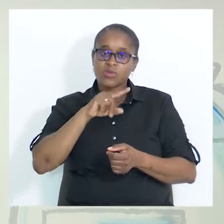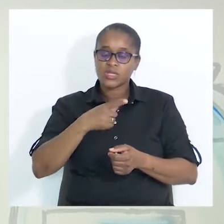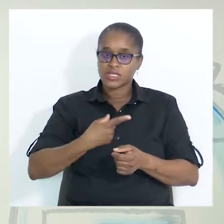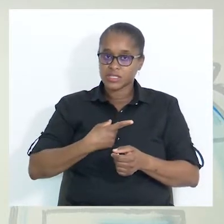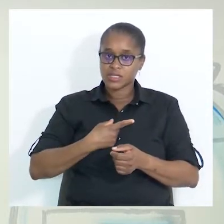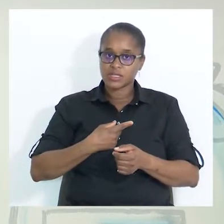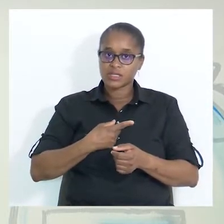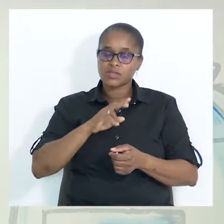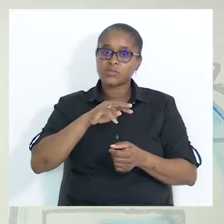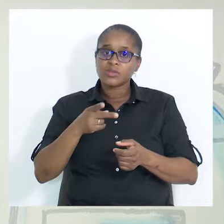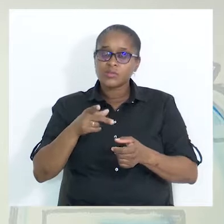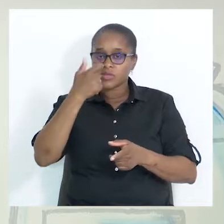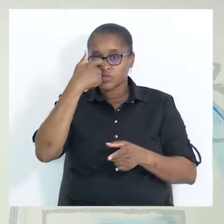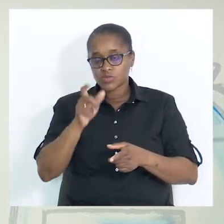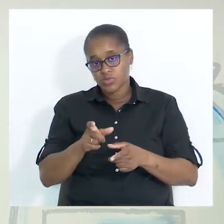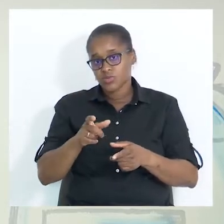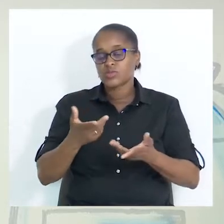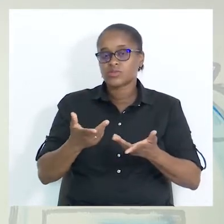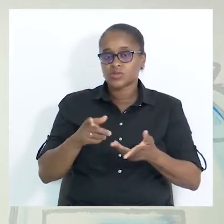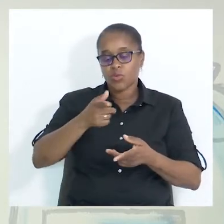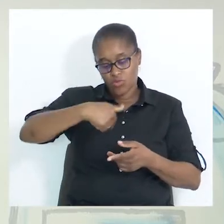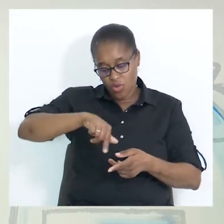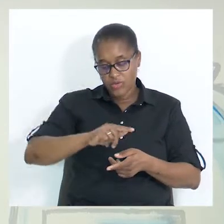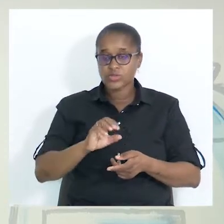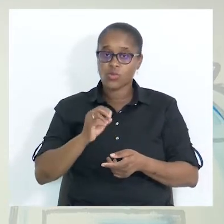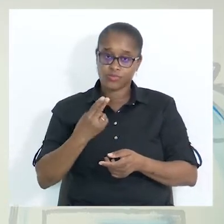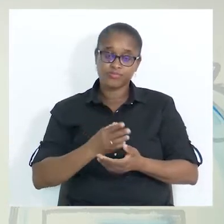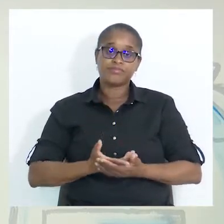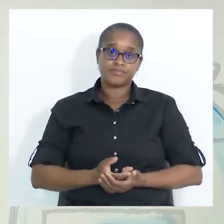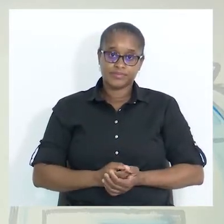ser traduzido por as pessoas, ou então nós.